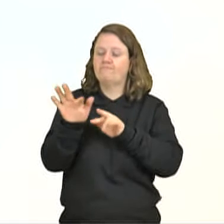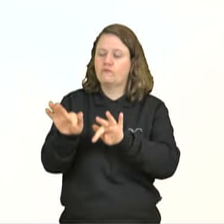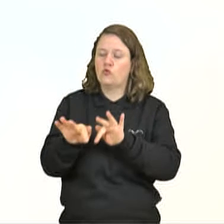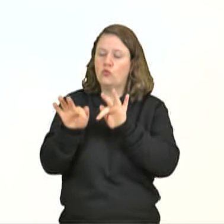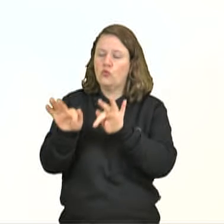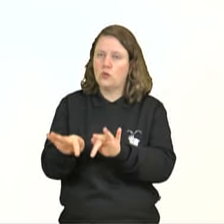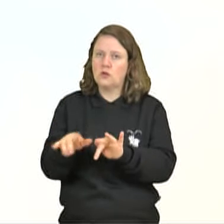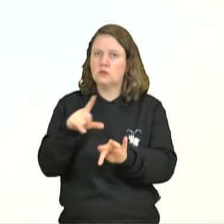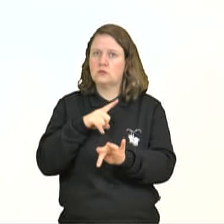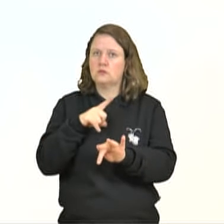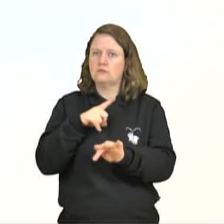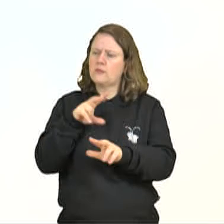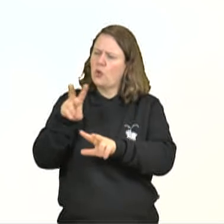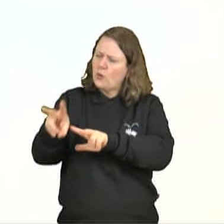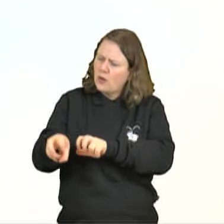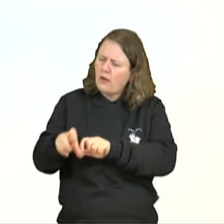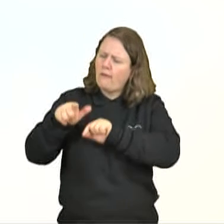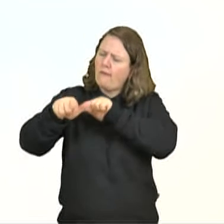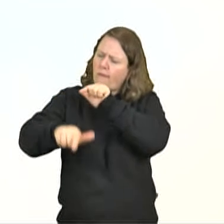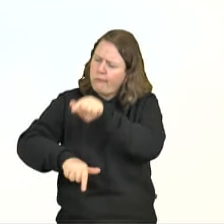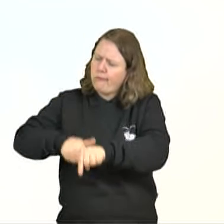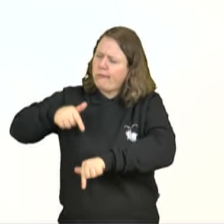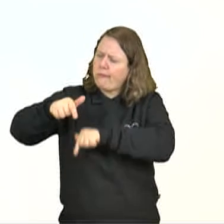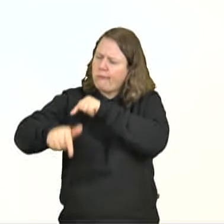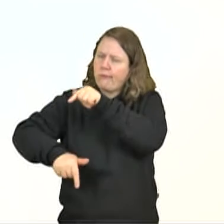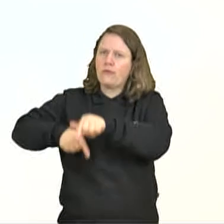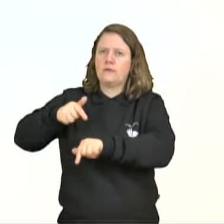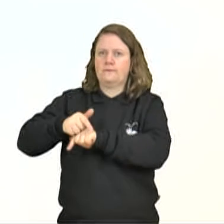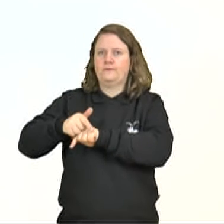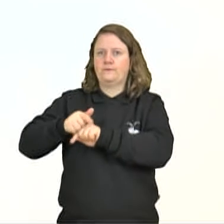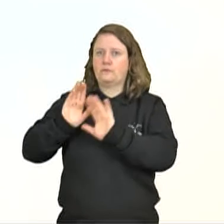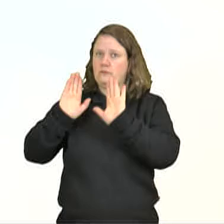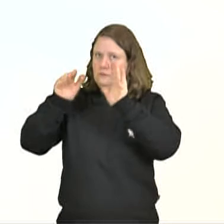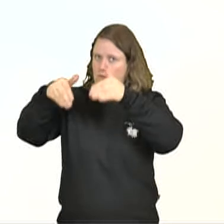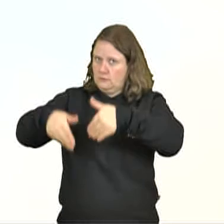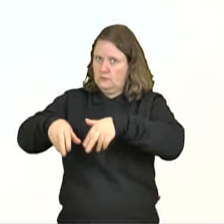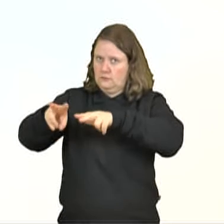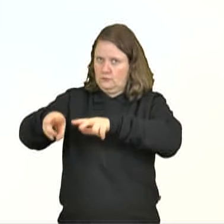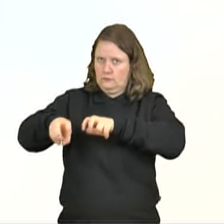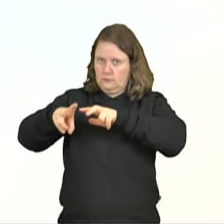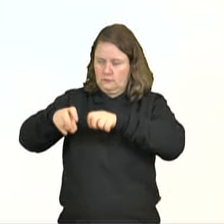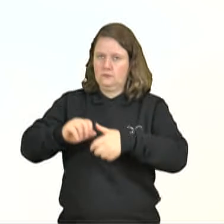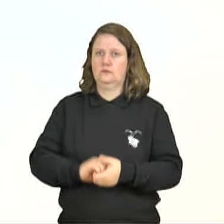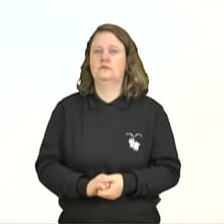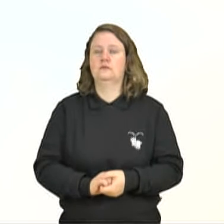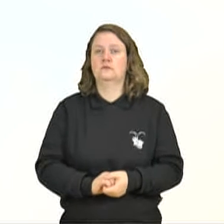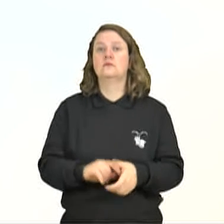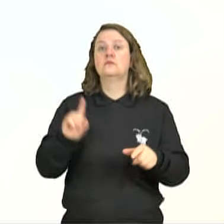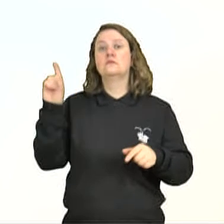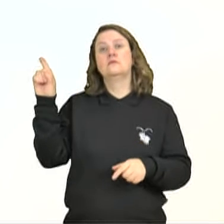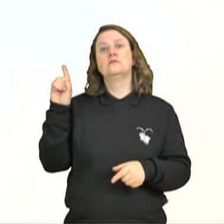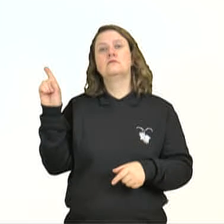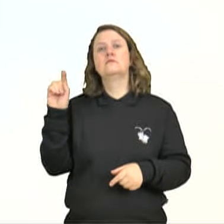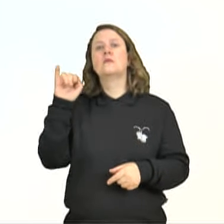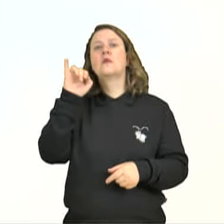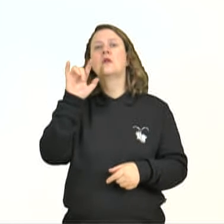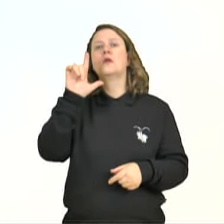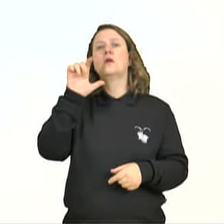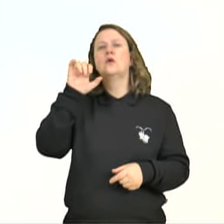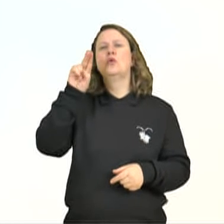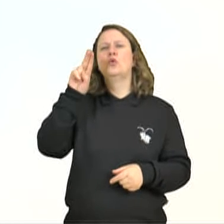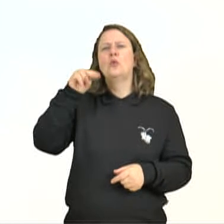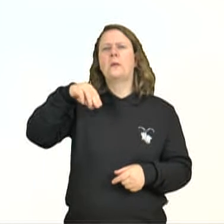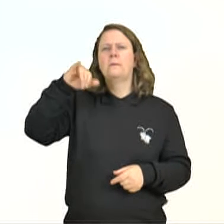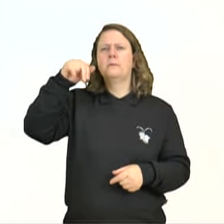os camponeses, né, trabalhando na agricultura, né? Então a iluminura é uma arte de iluminar, de